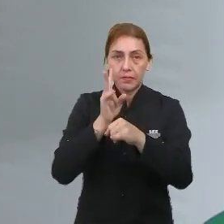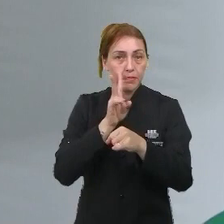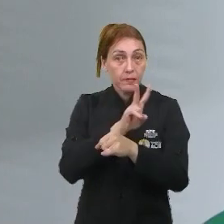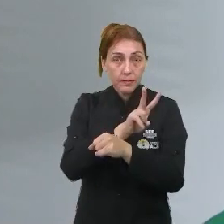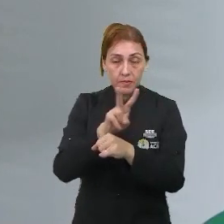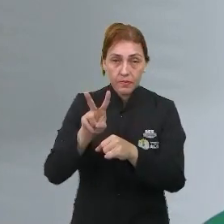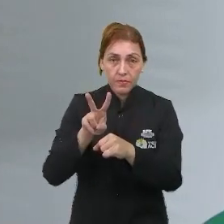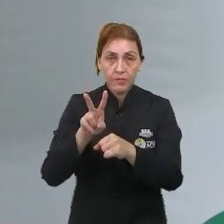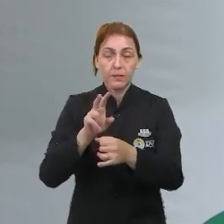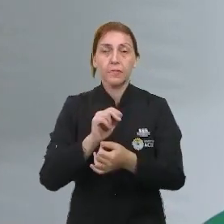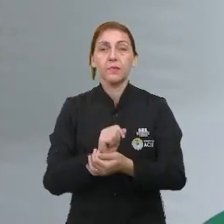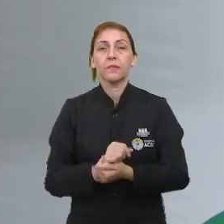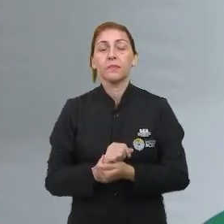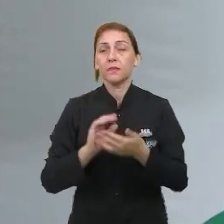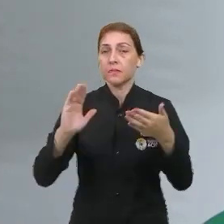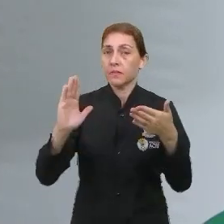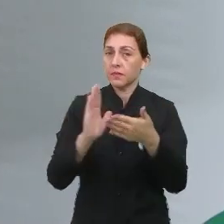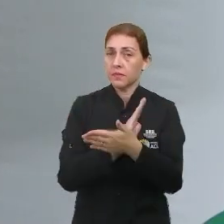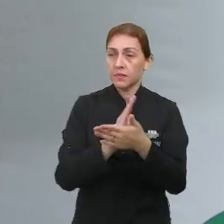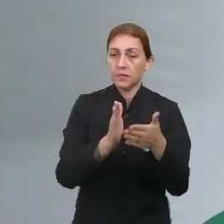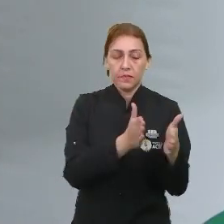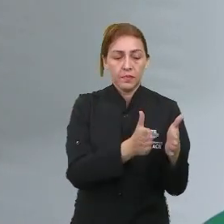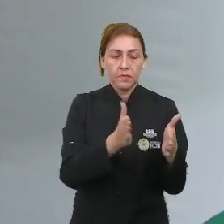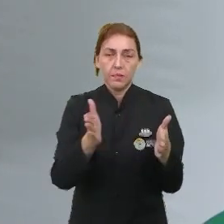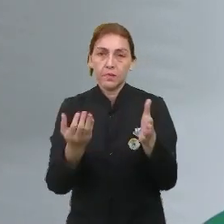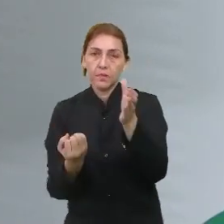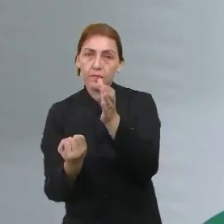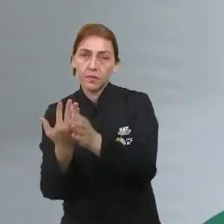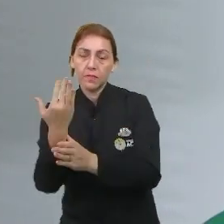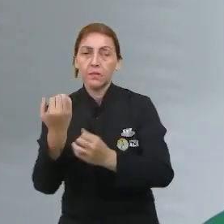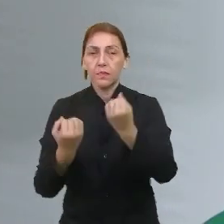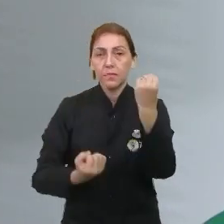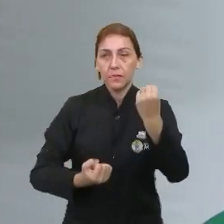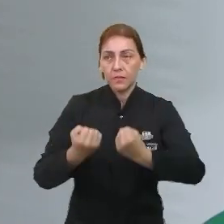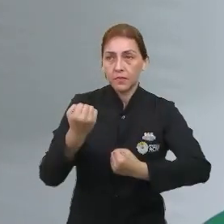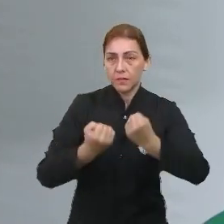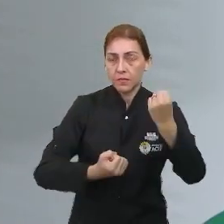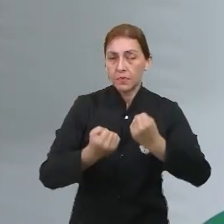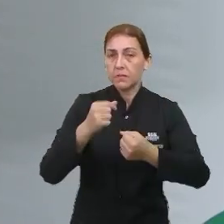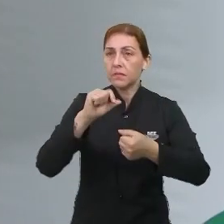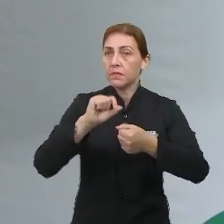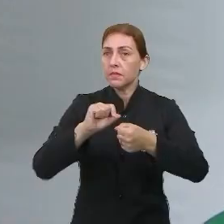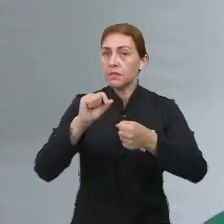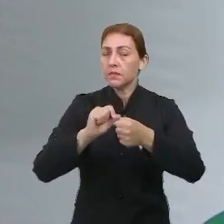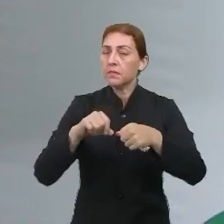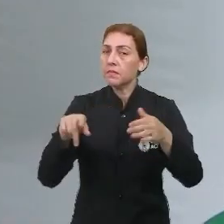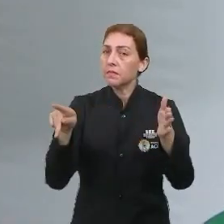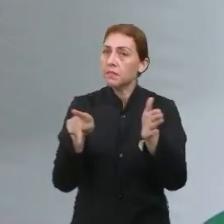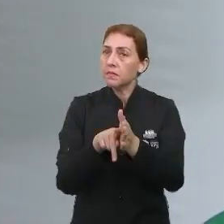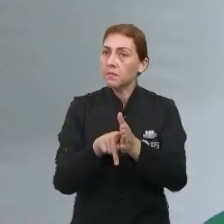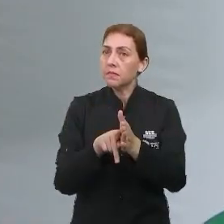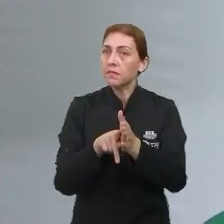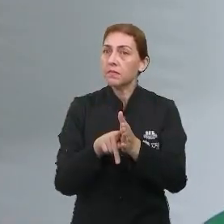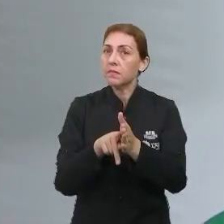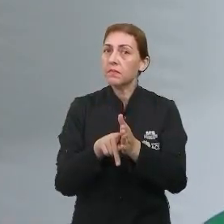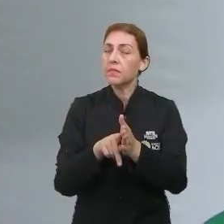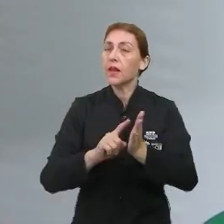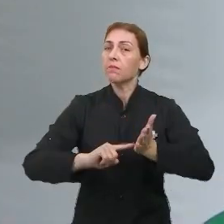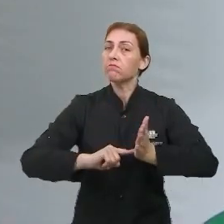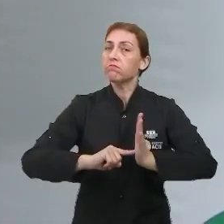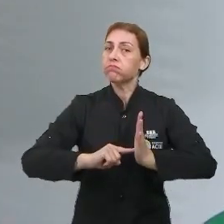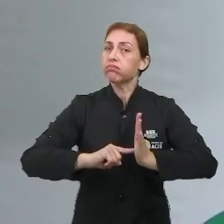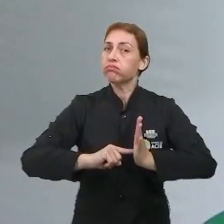isso. Algumas etapas da produção de um automóvel é feito exclusivamente por